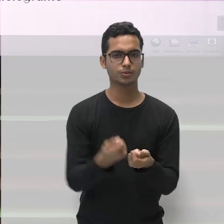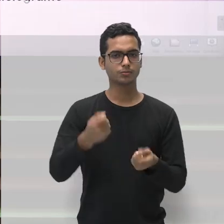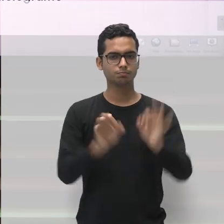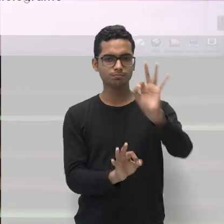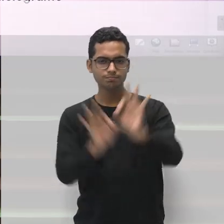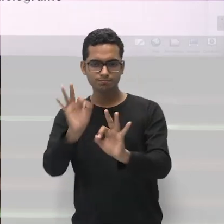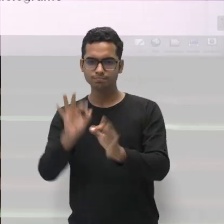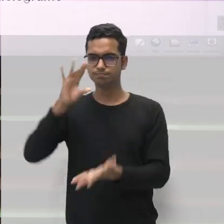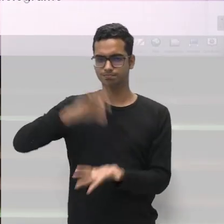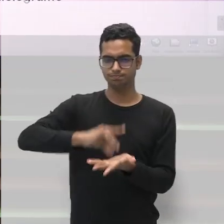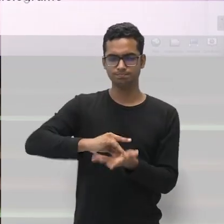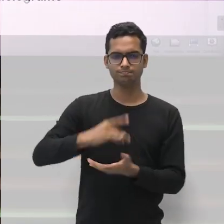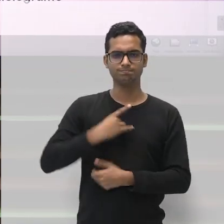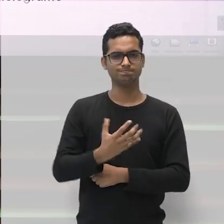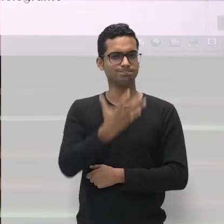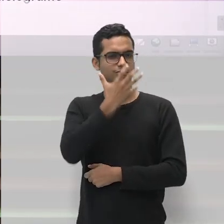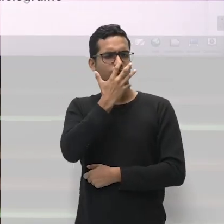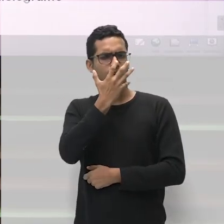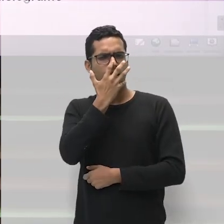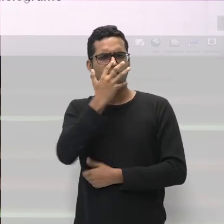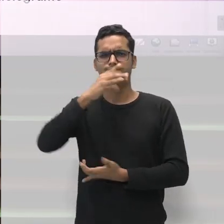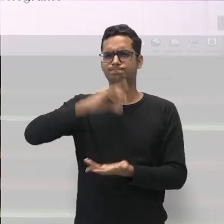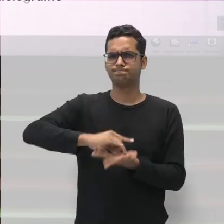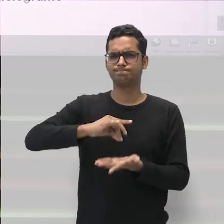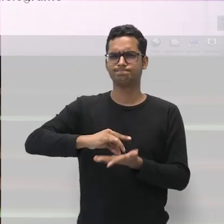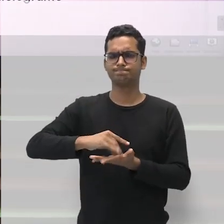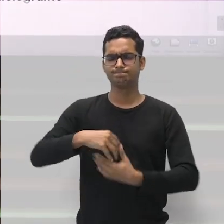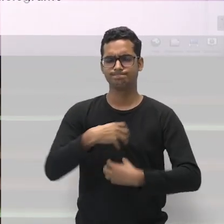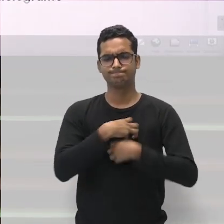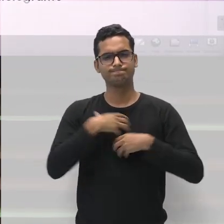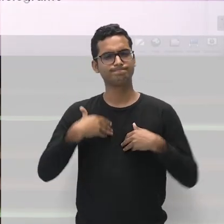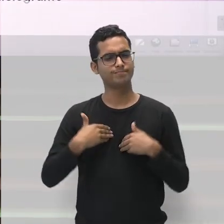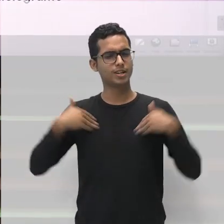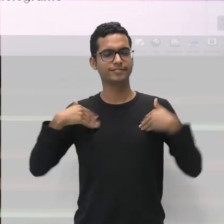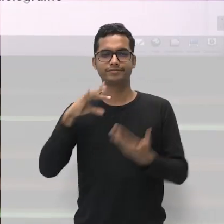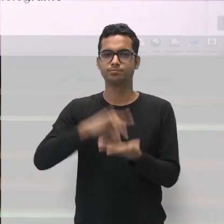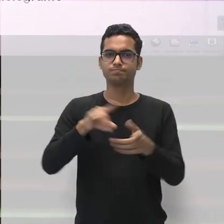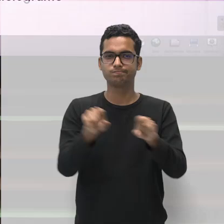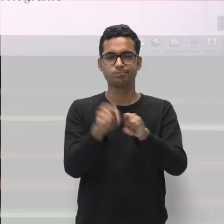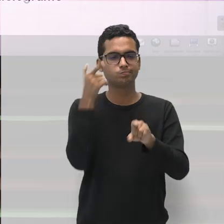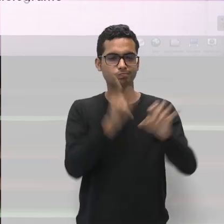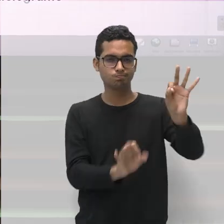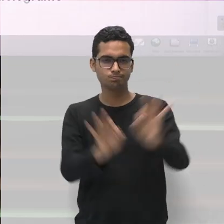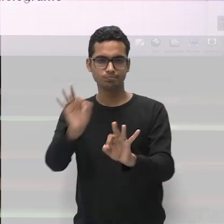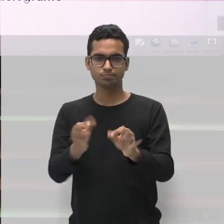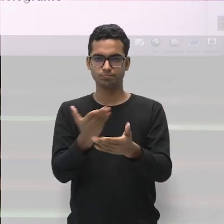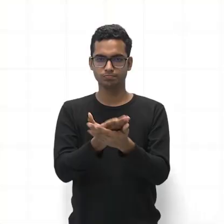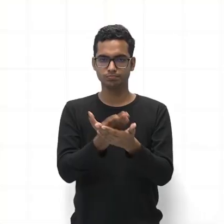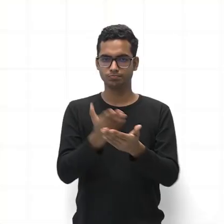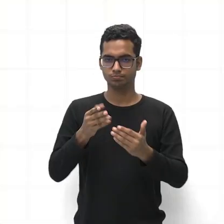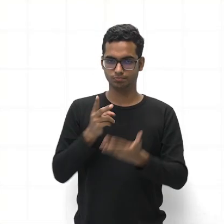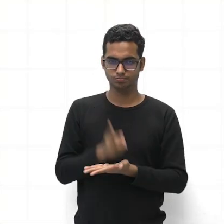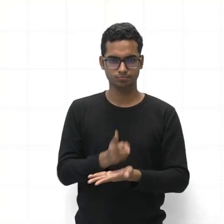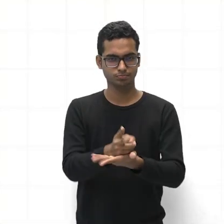algo assim que é bastante empolgante. Muito bem, continuando com a nossa aula.